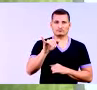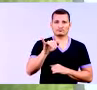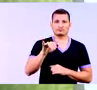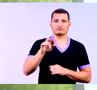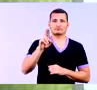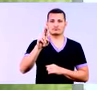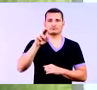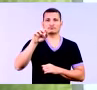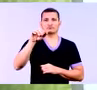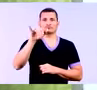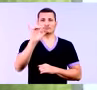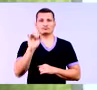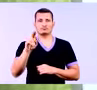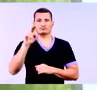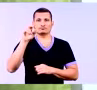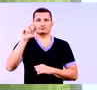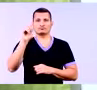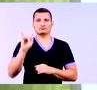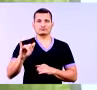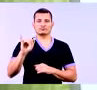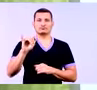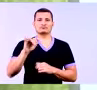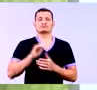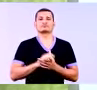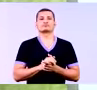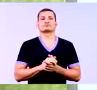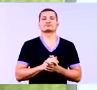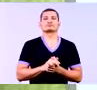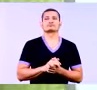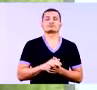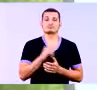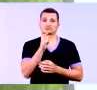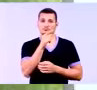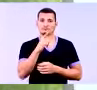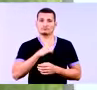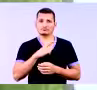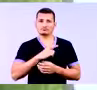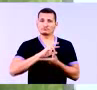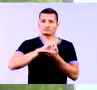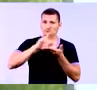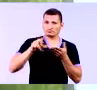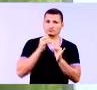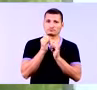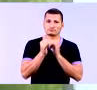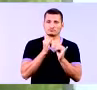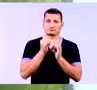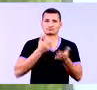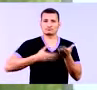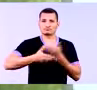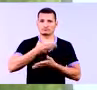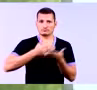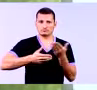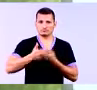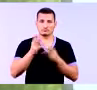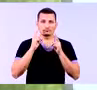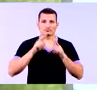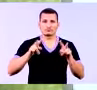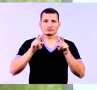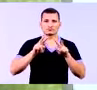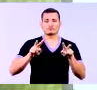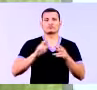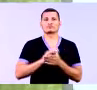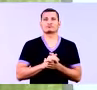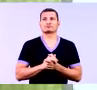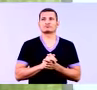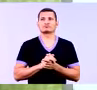que é o UI, jQueryui.com. Ele possui informações relacionadas à parte visual, ou